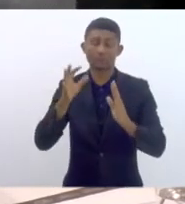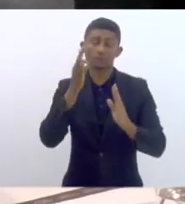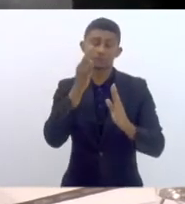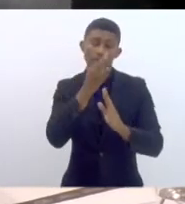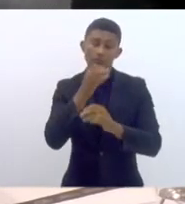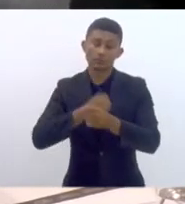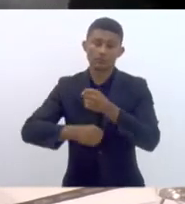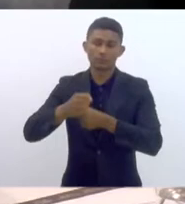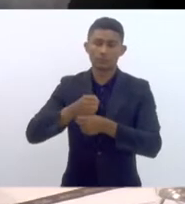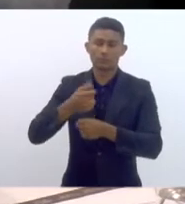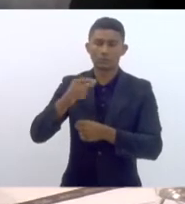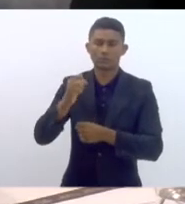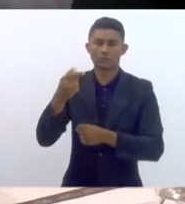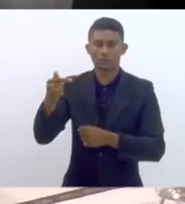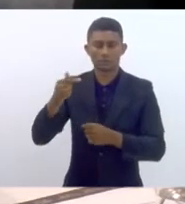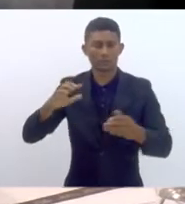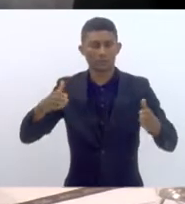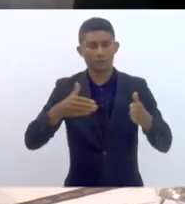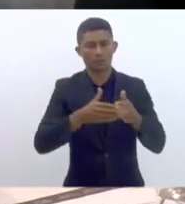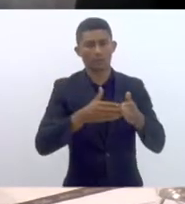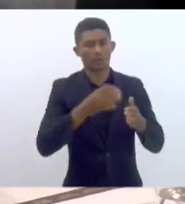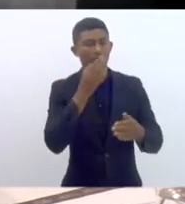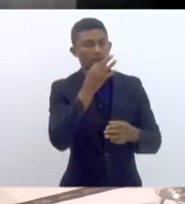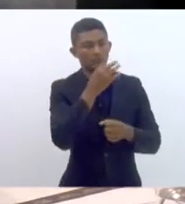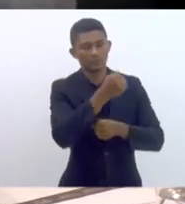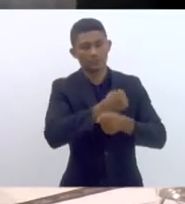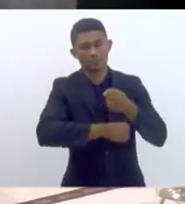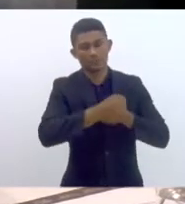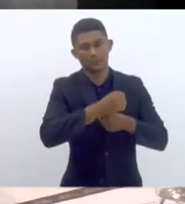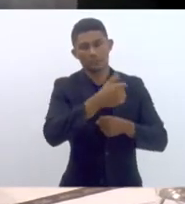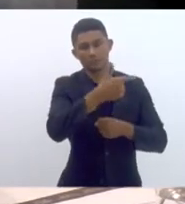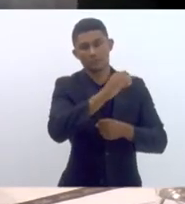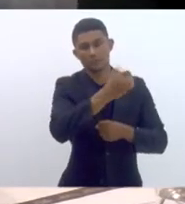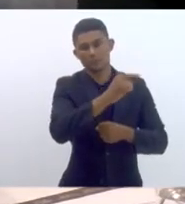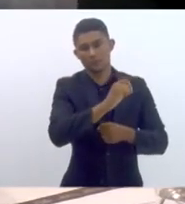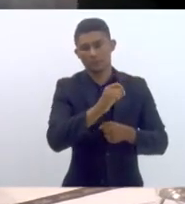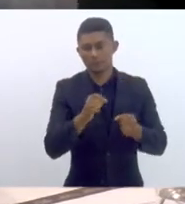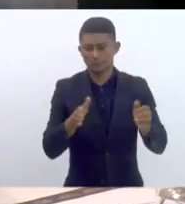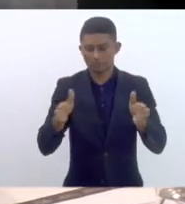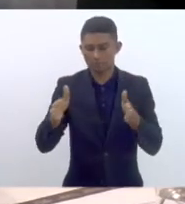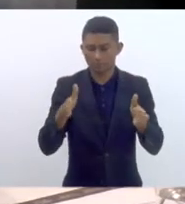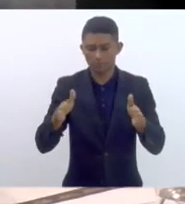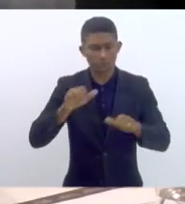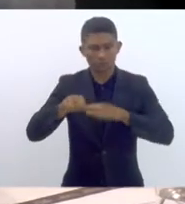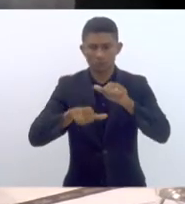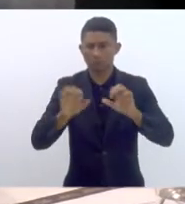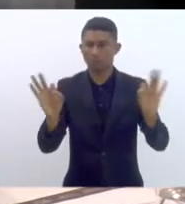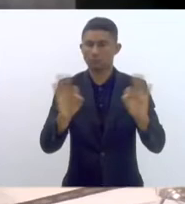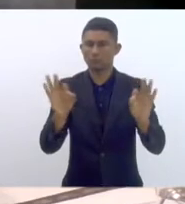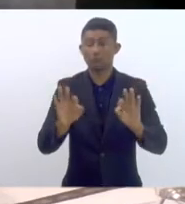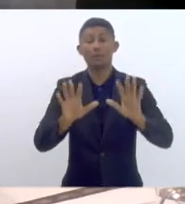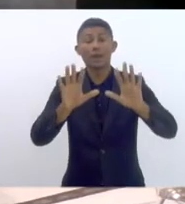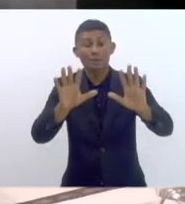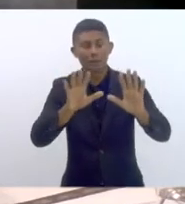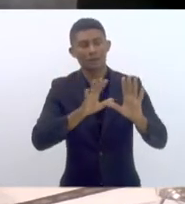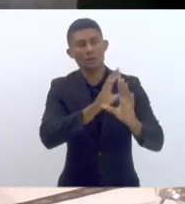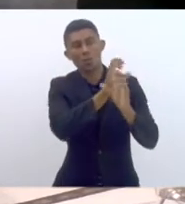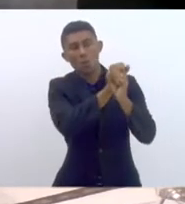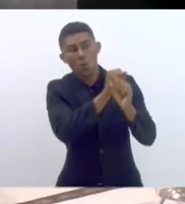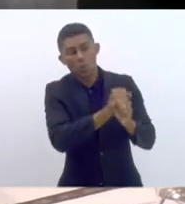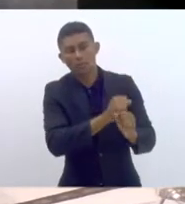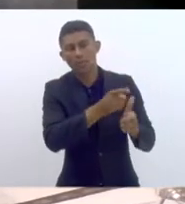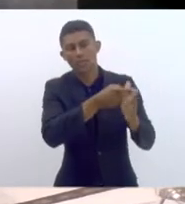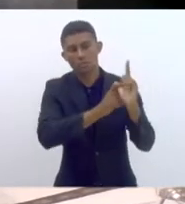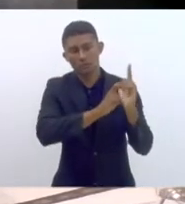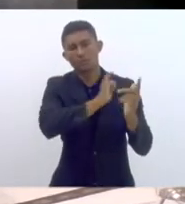de 20, o que aconteceu vai estar lá, não vai ser alterado. Mas não se refere às contas gráficas das dívidas honradas, como eu já